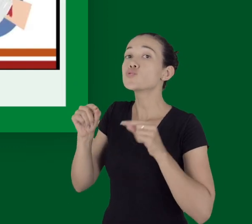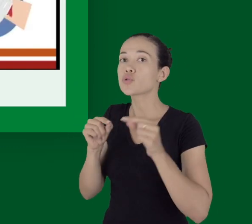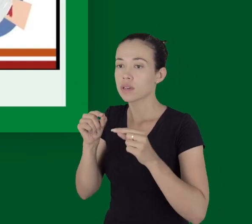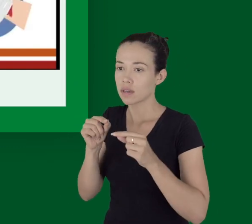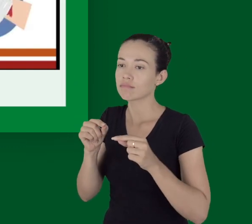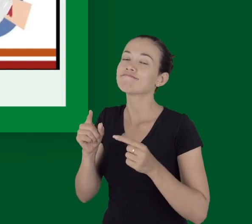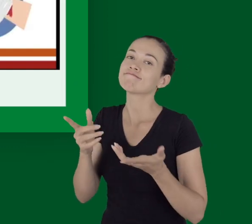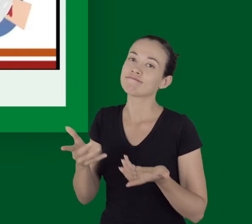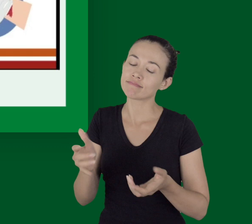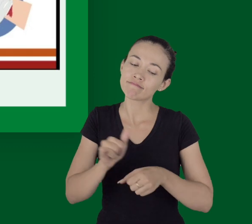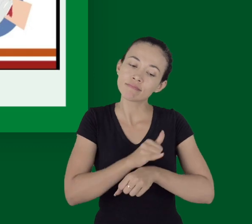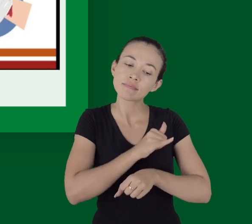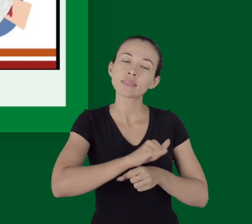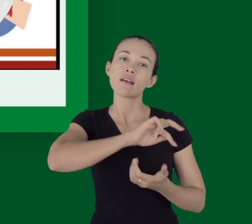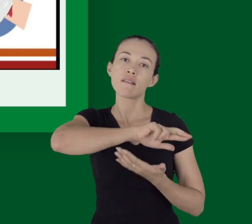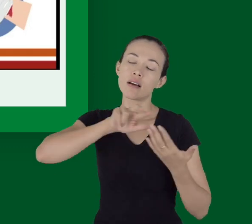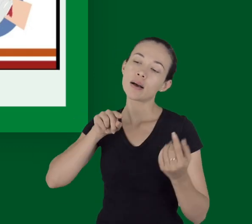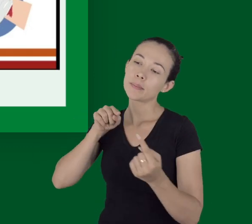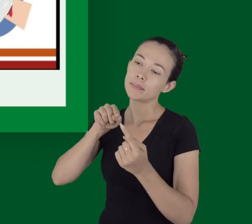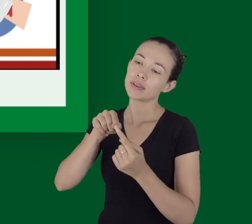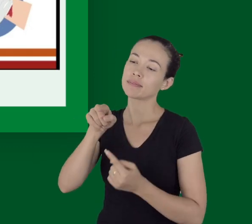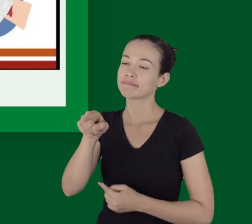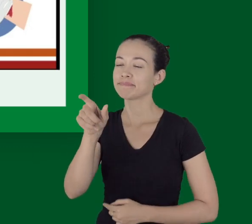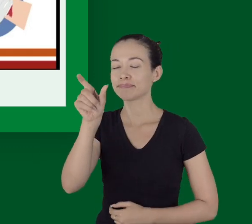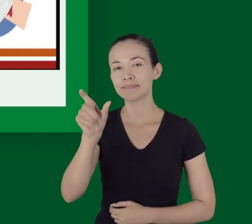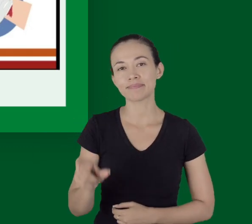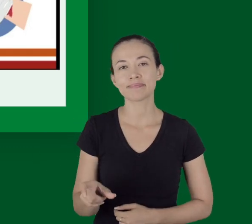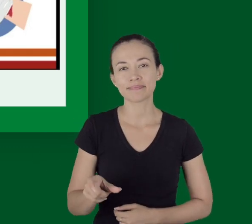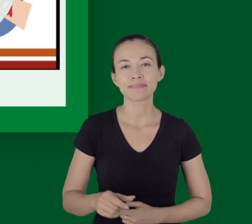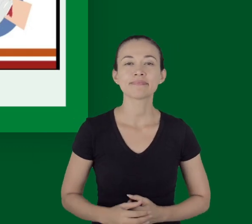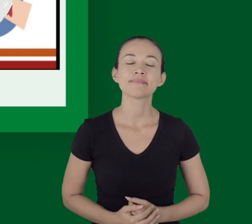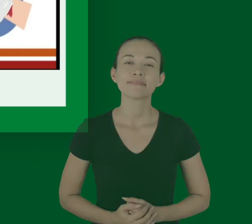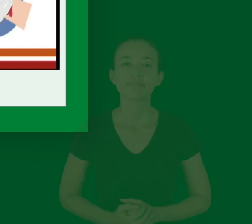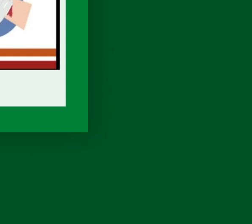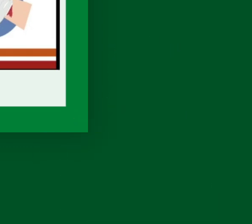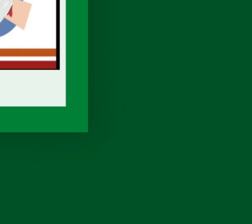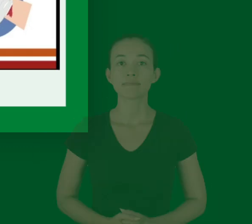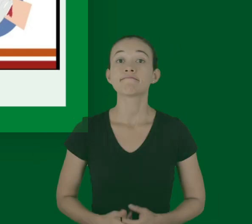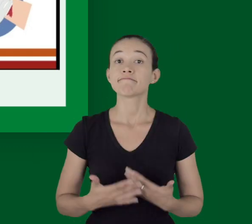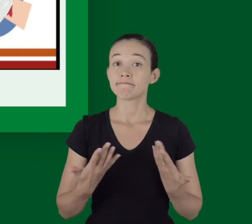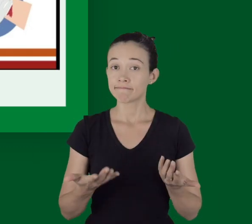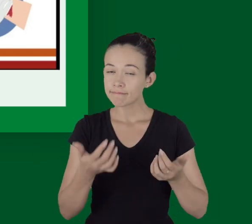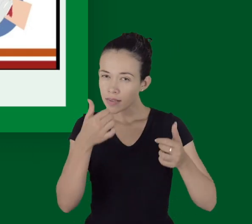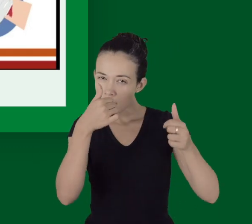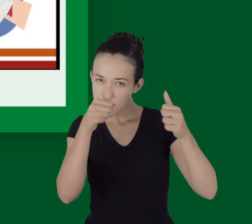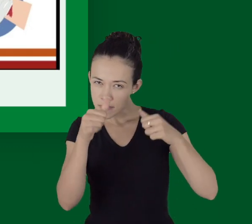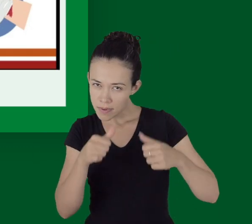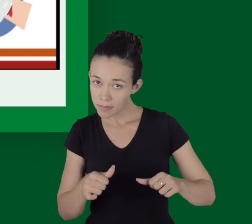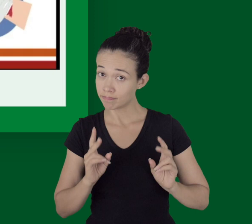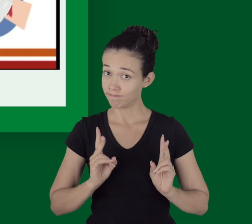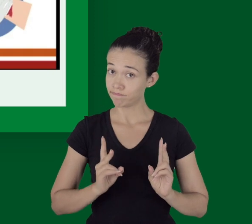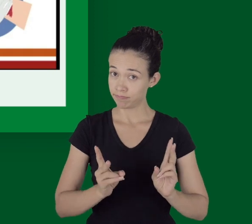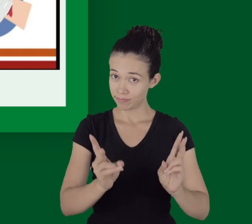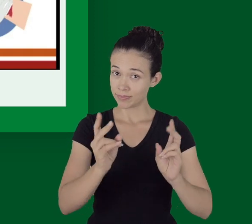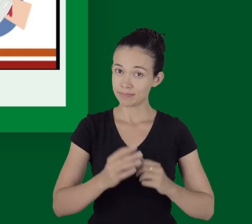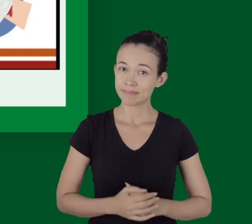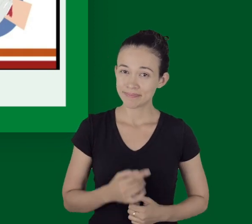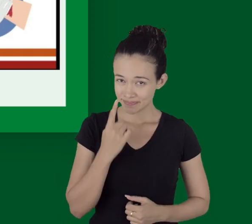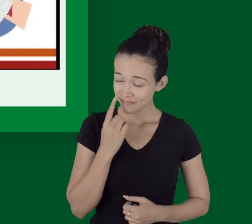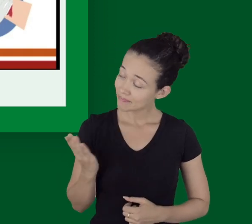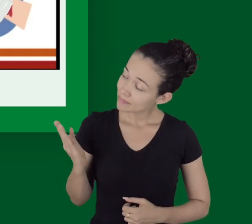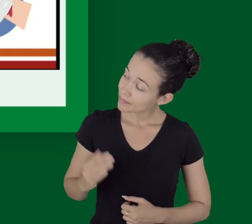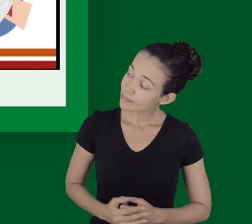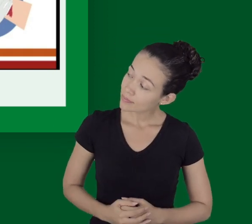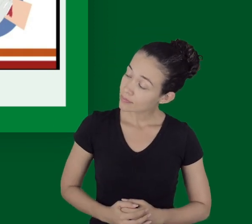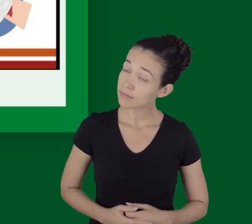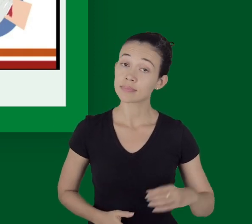paciente. Né? Seguindo essa avaliação e essa abordagem, o centro circulante, seja controle de hemorragias,